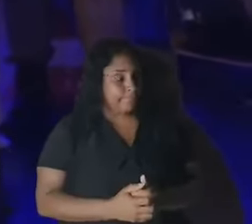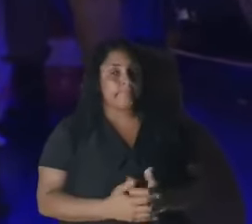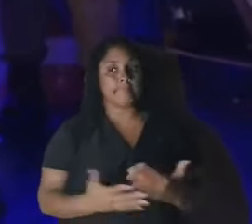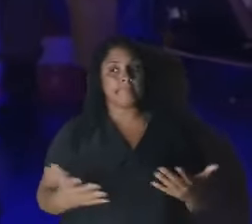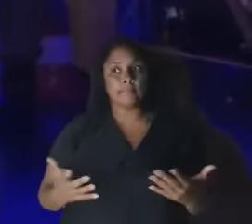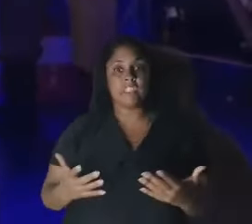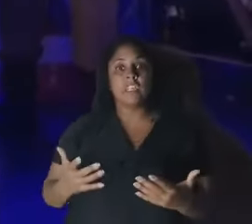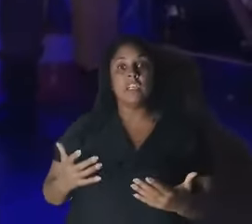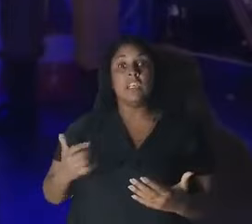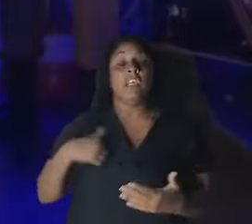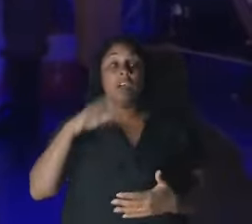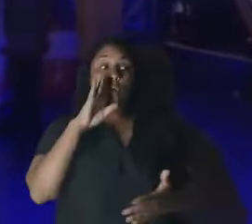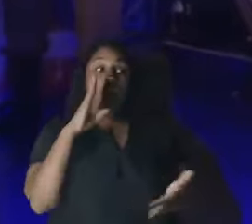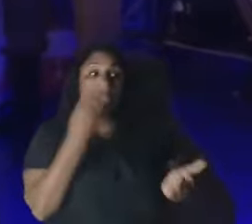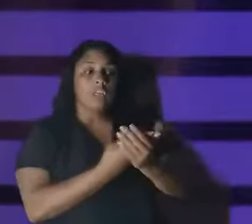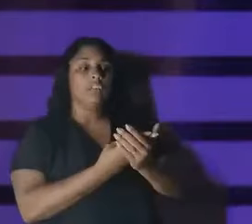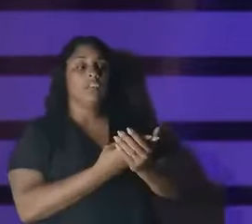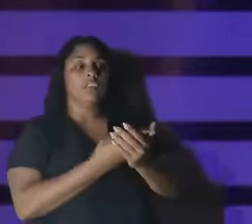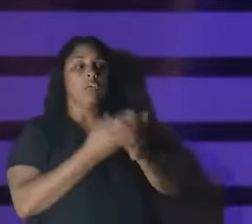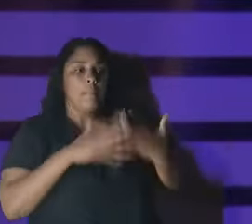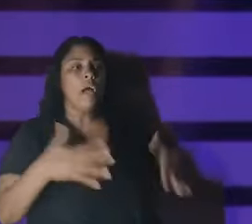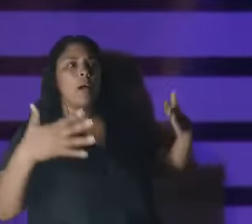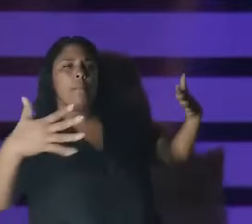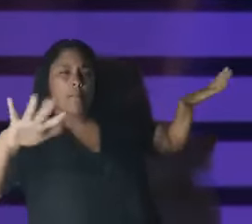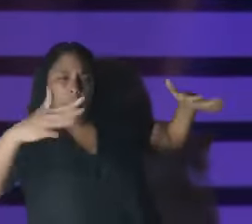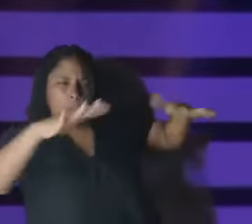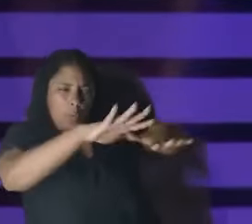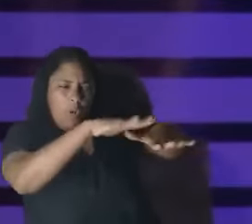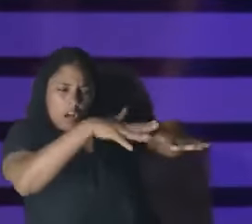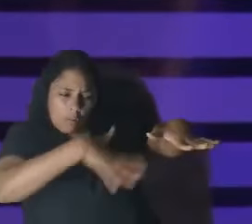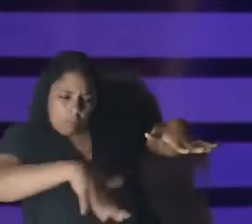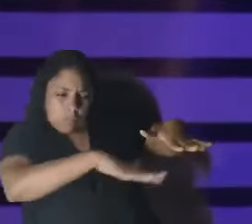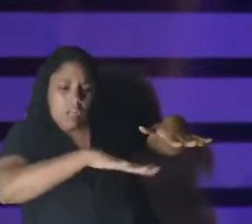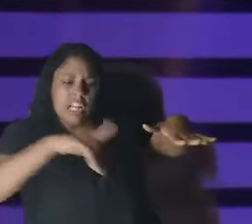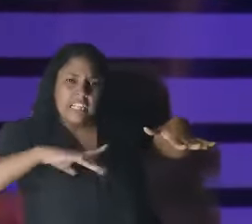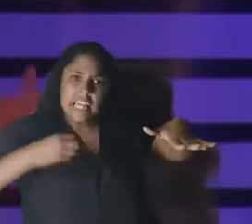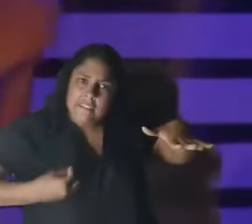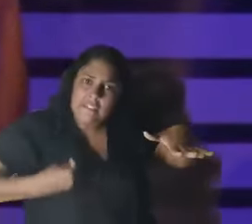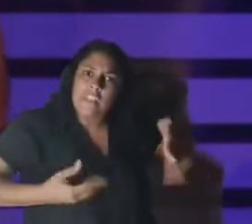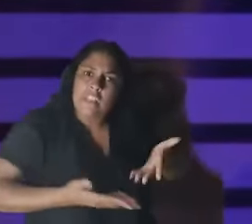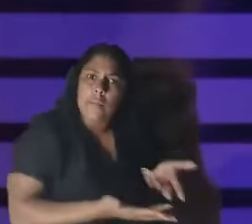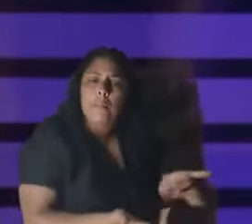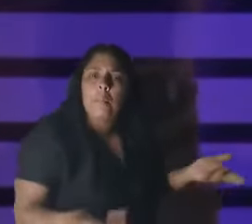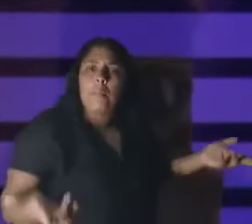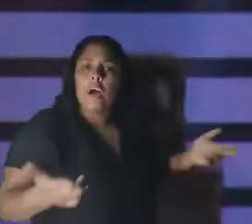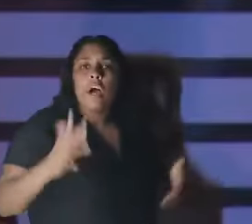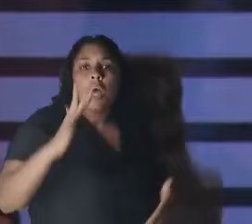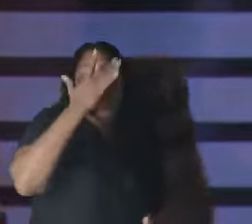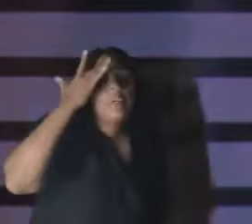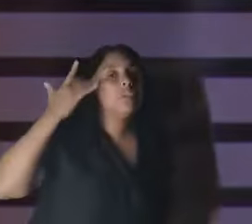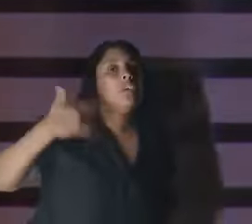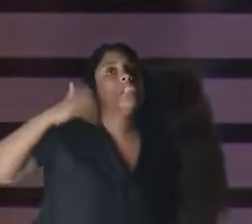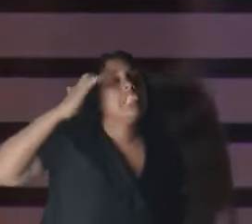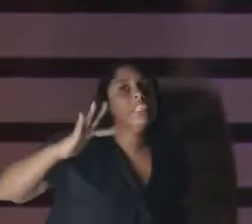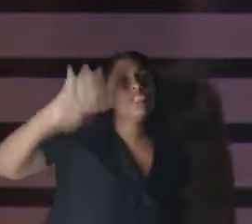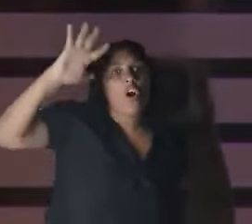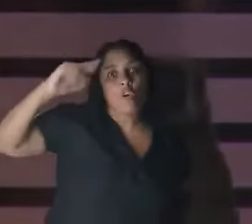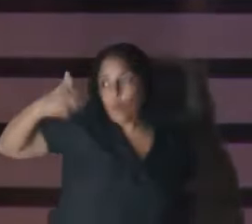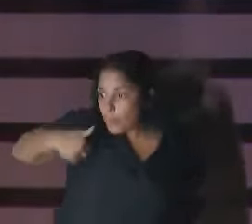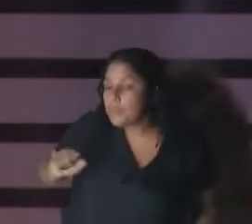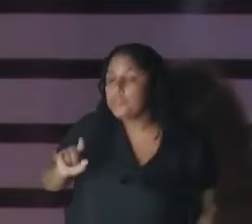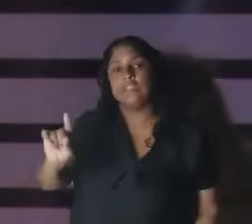eu acredito que debaixo desses escombros existem vidas, pessoas com sonhos como eu e